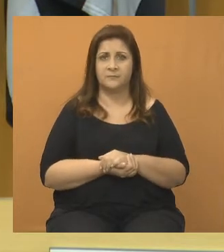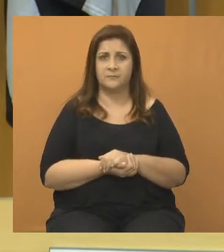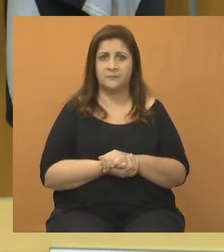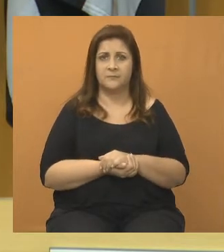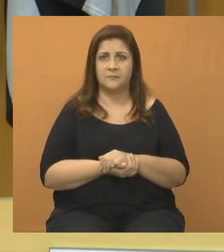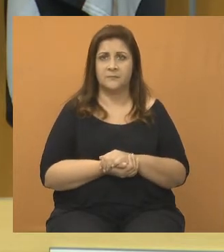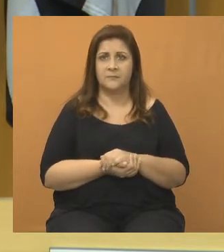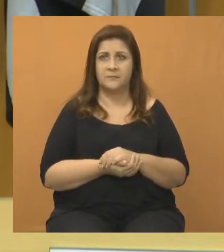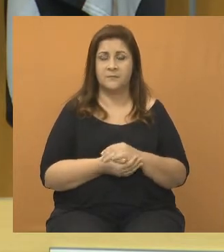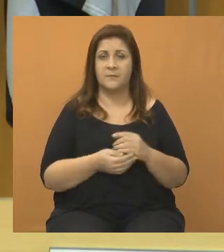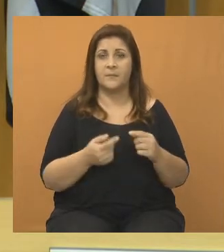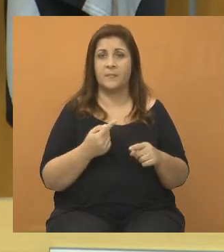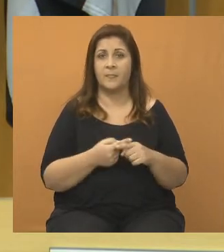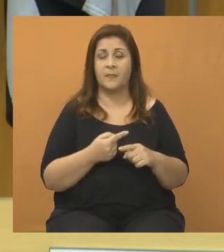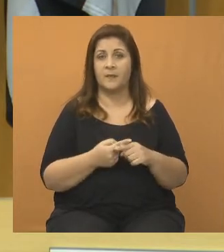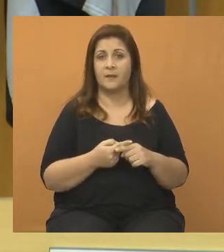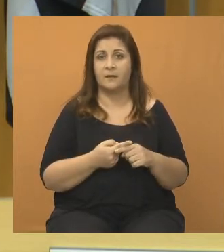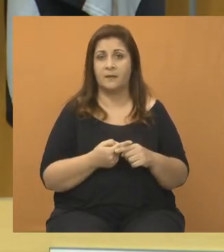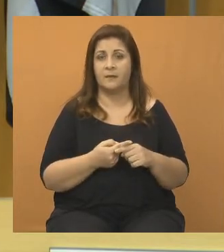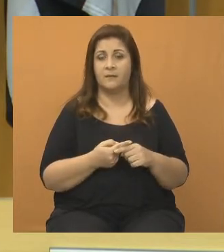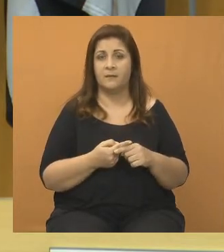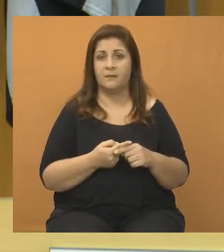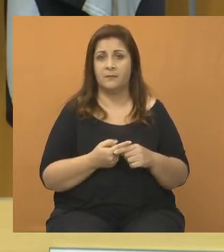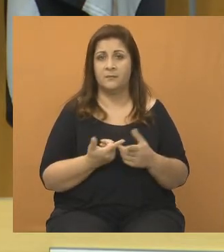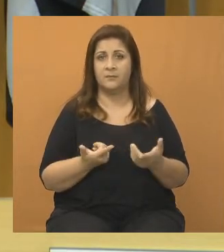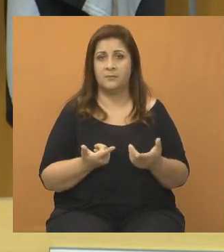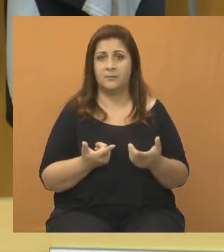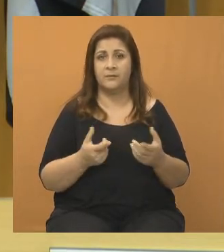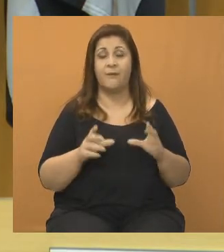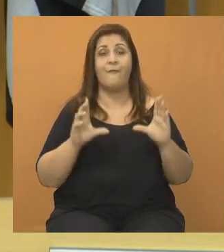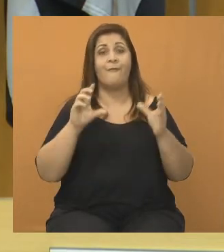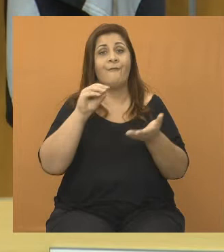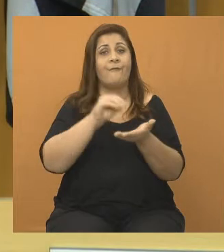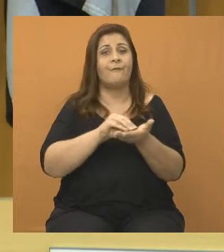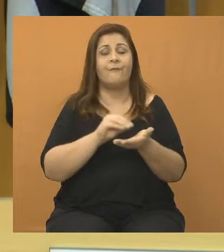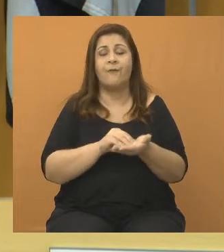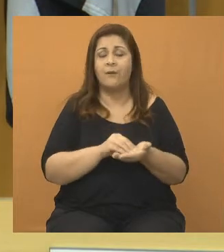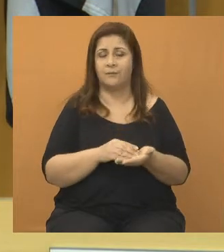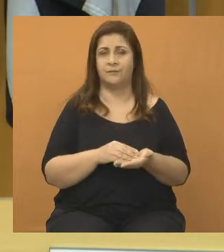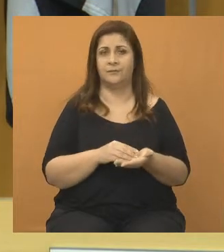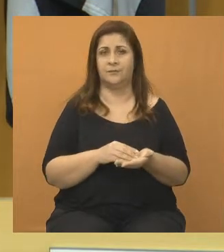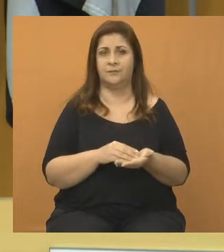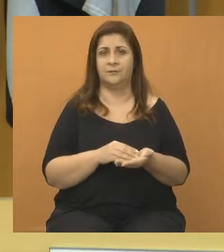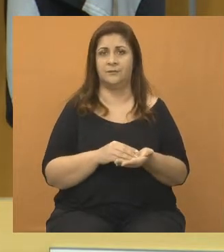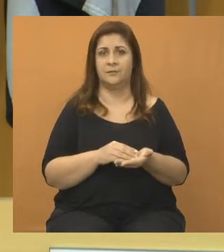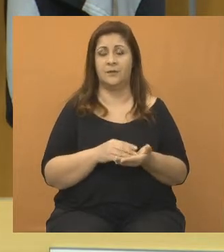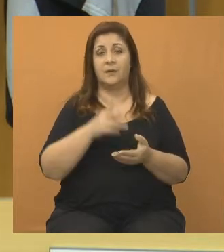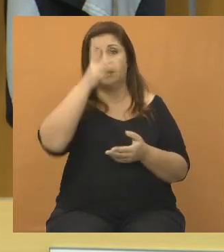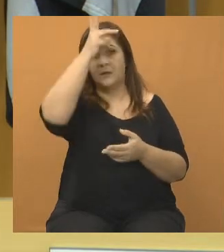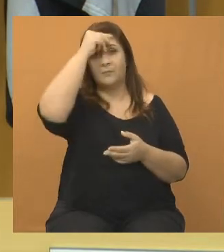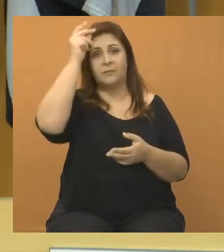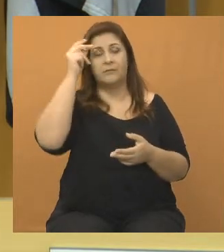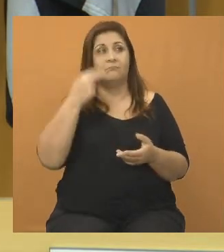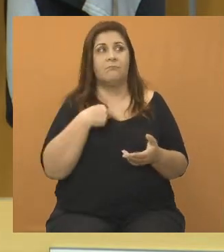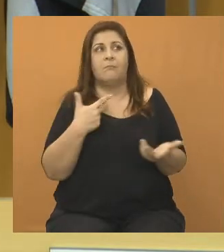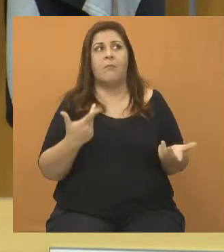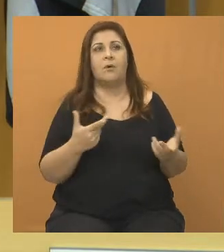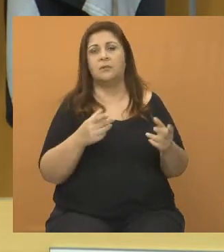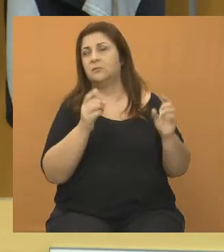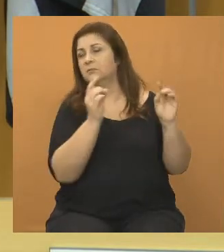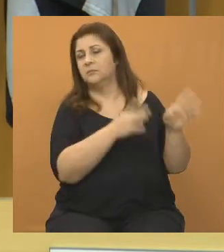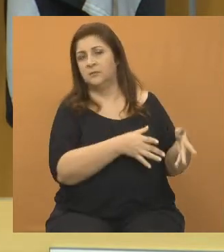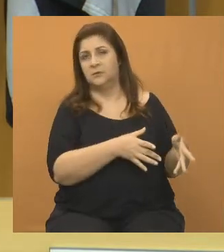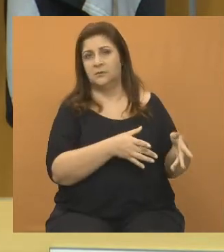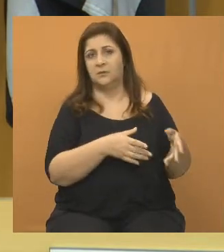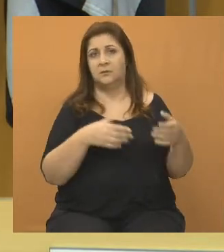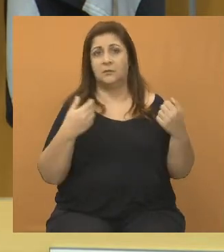os entes mais fortes da federação, deixa um vácuo institucional, né, onde a Prefeitura acaba não podendo negligenciar.